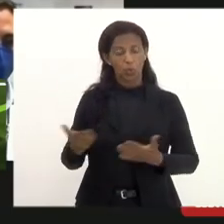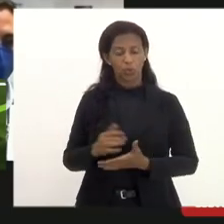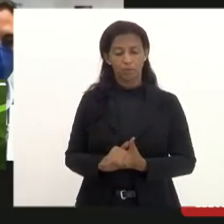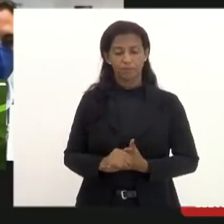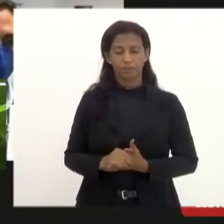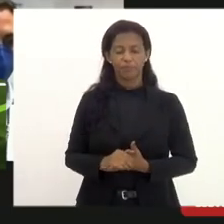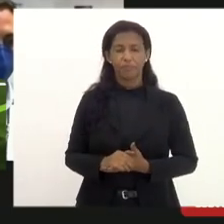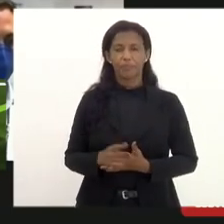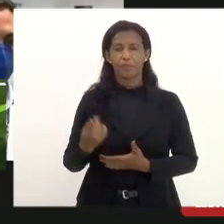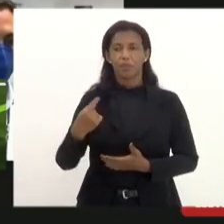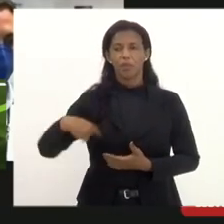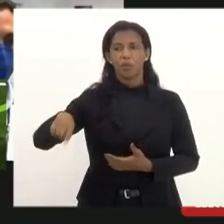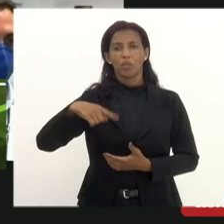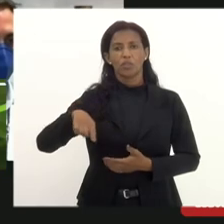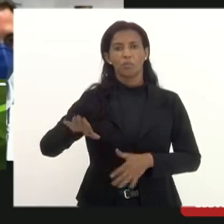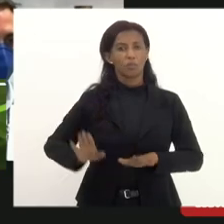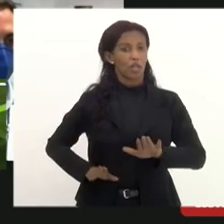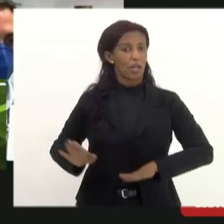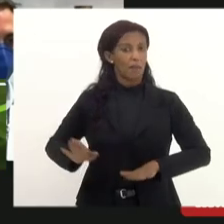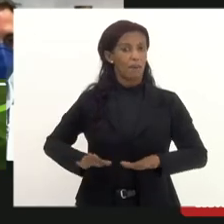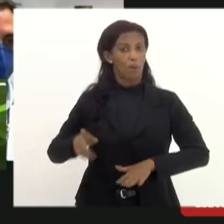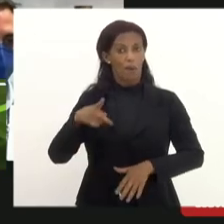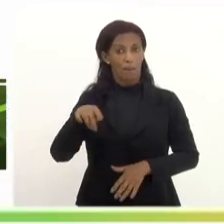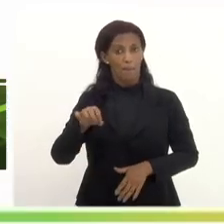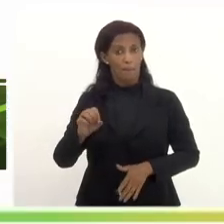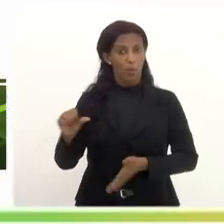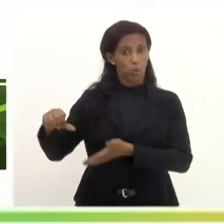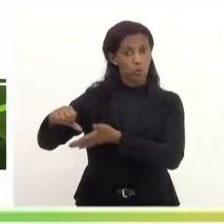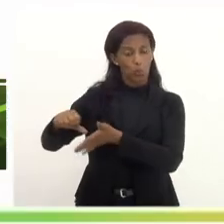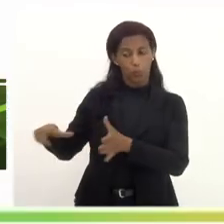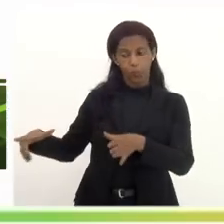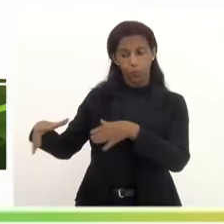o aeroporto Jacarepaguá, que faz todo